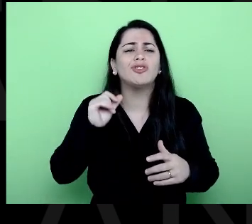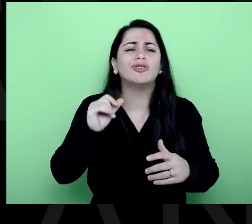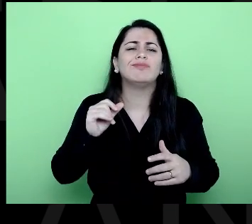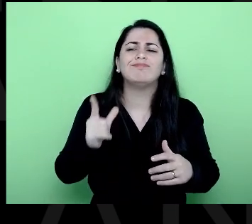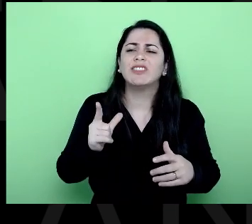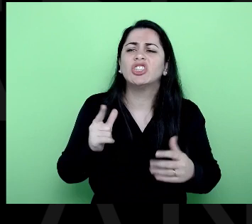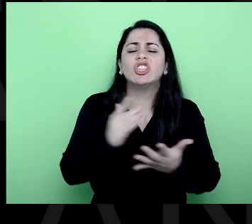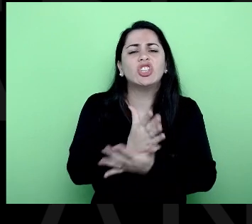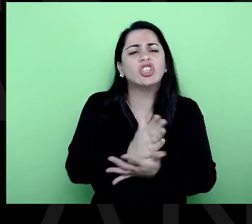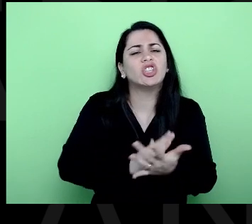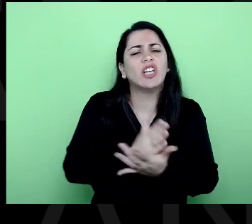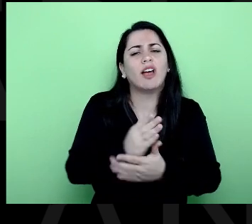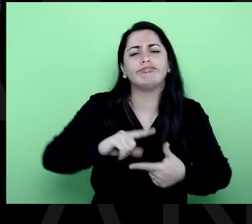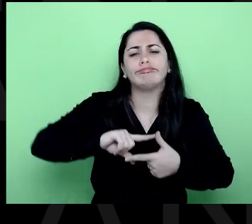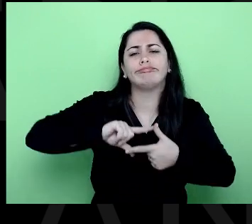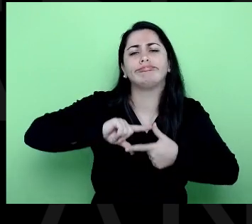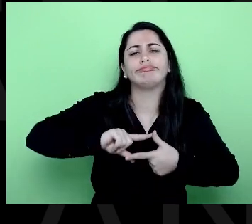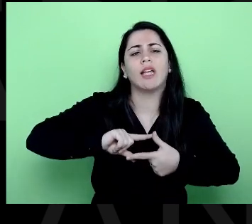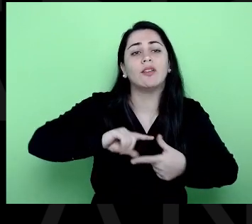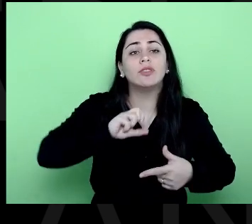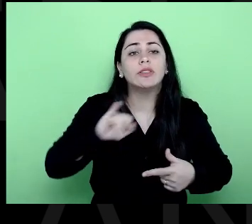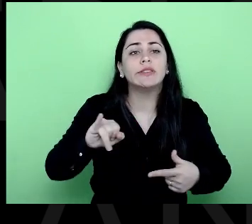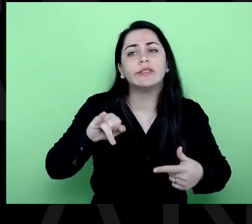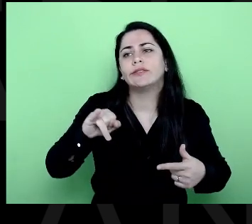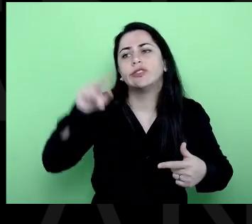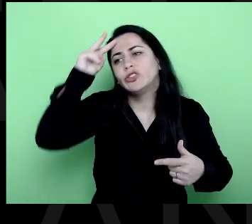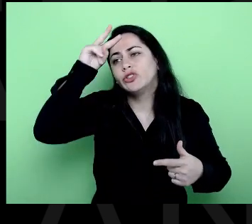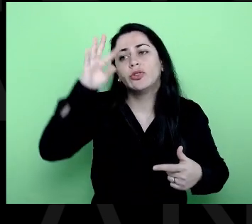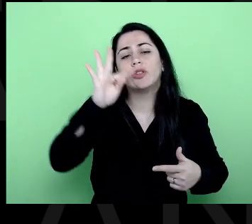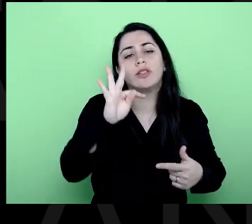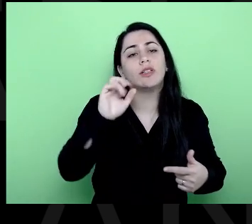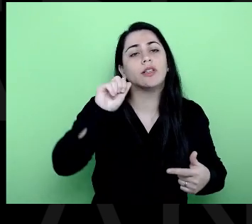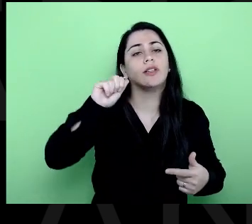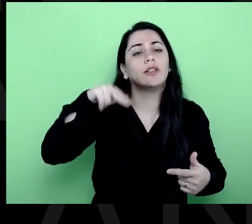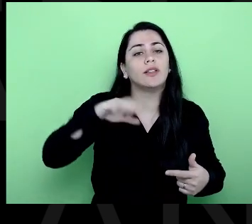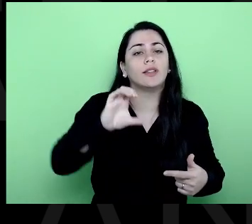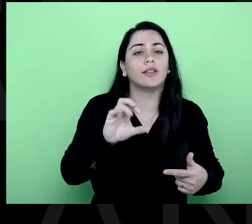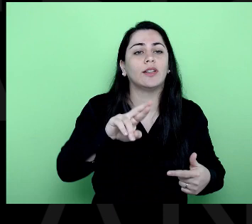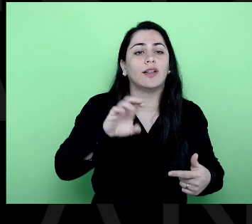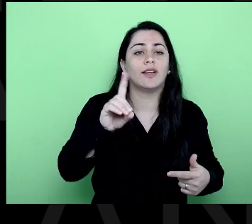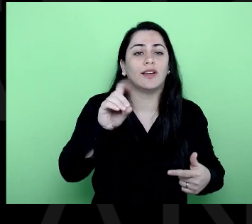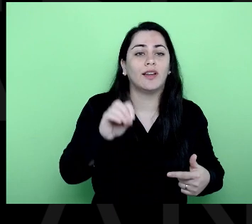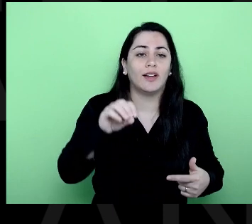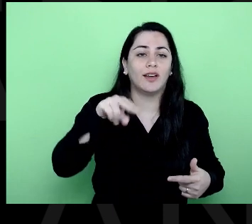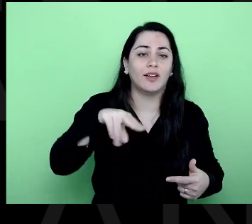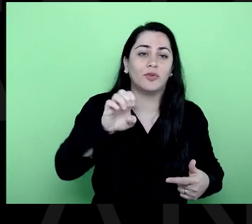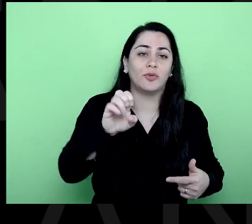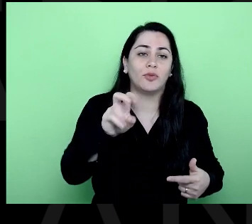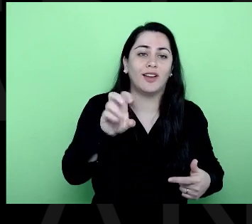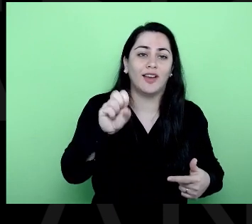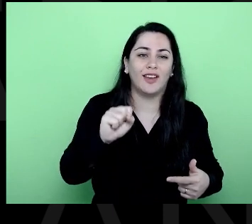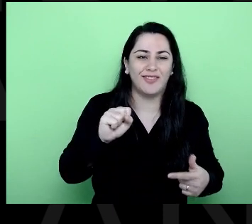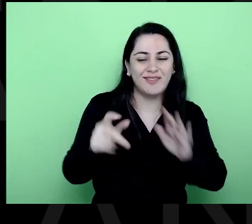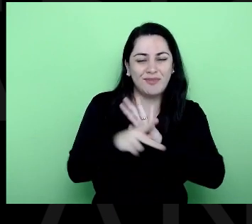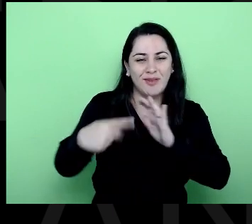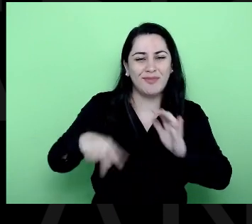fazer biografia, sei lá, do Tancredo Neves, que é meu conterrâneo aqui em Minas Gerais, né? Aquela